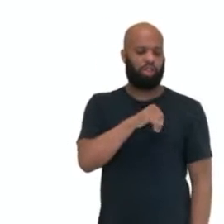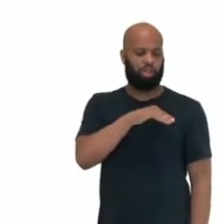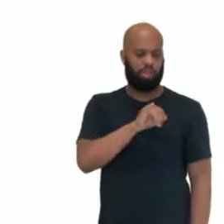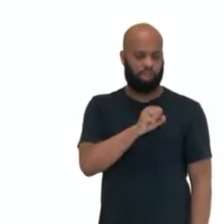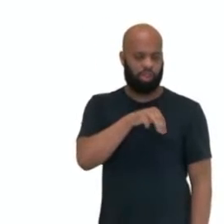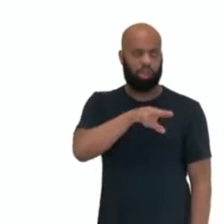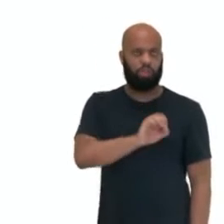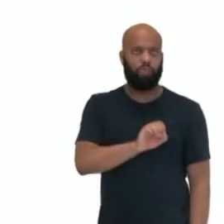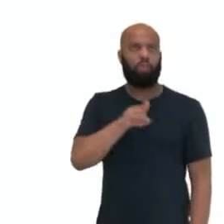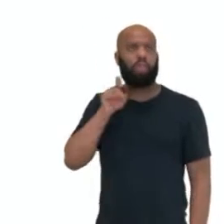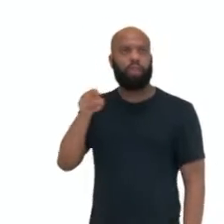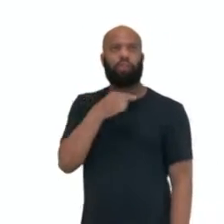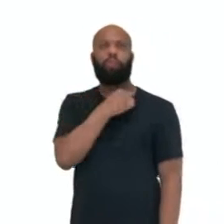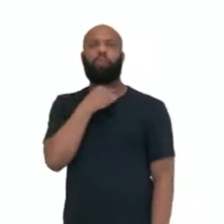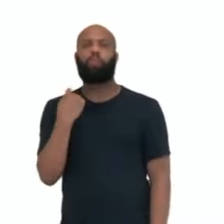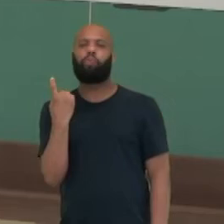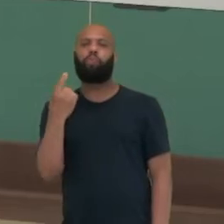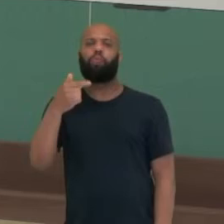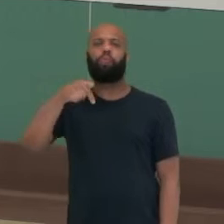1689 e